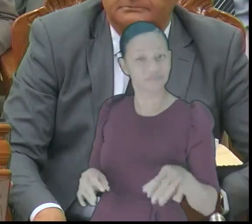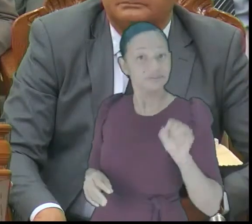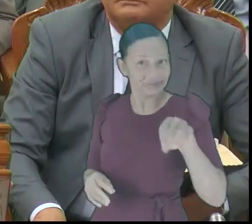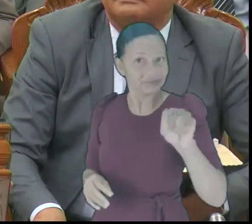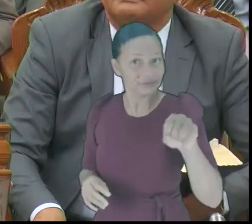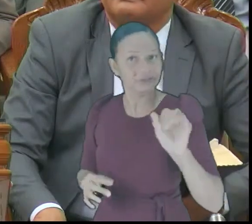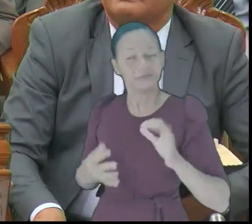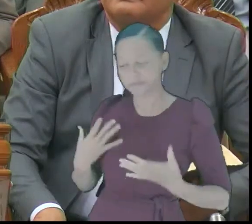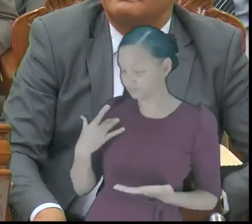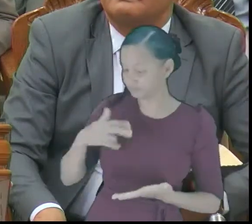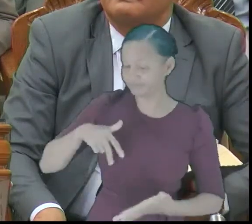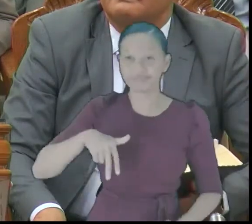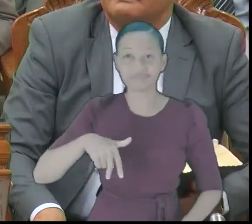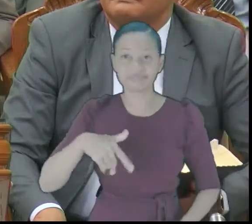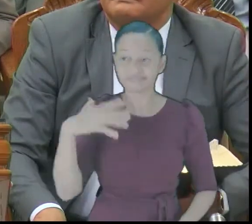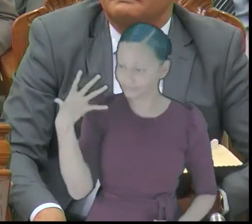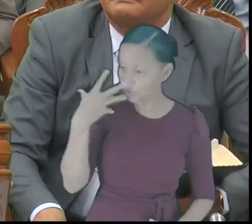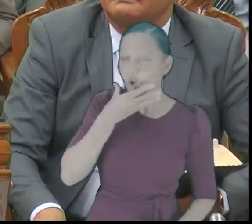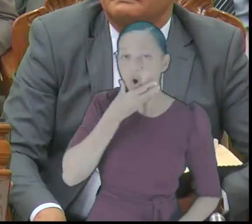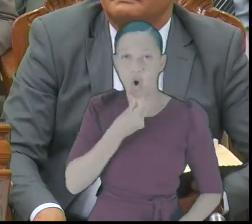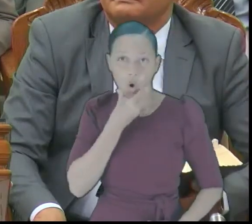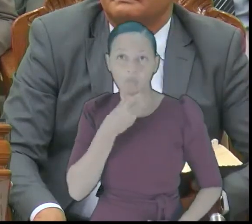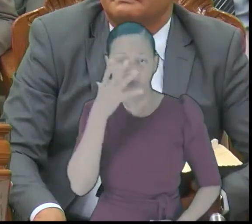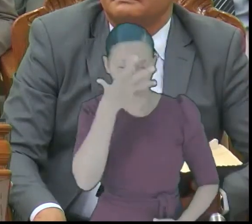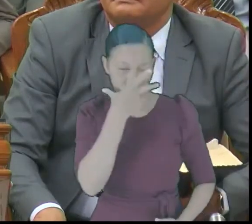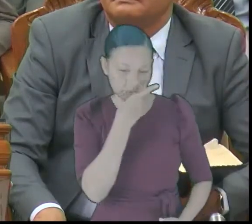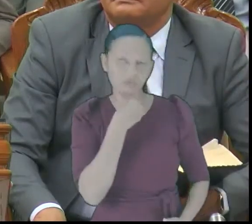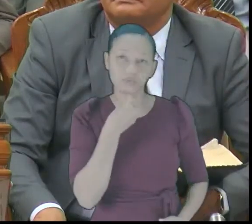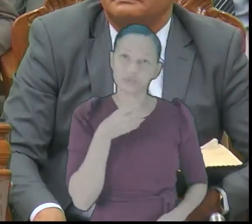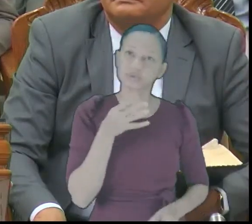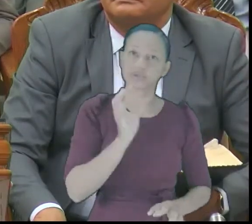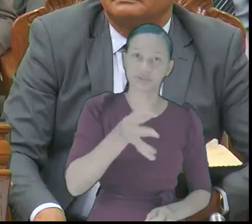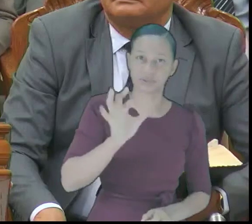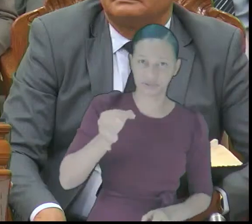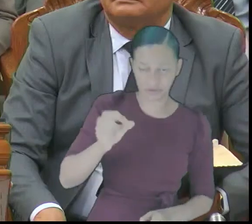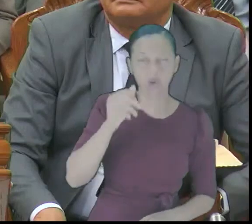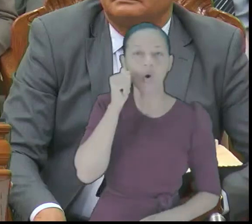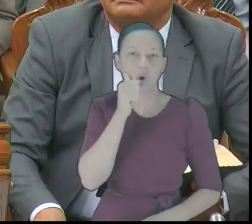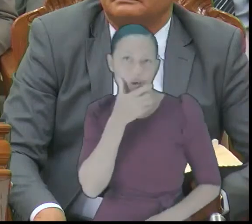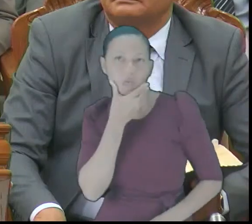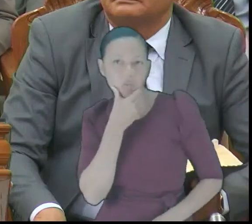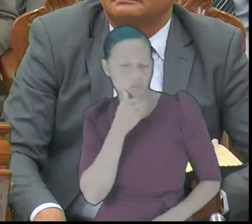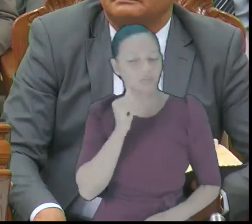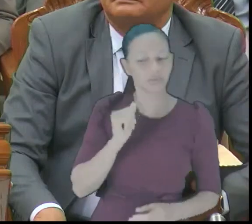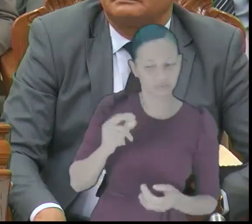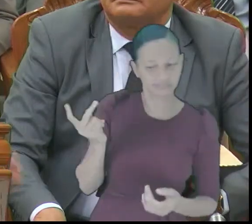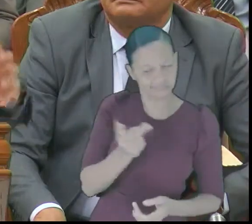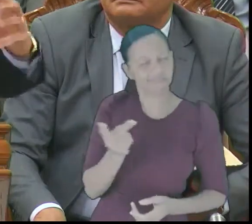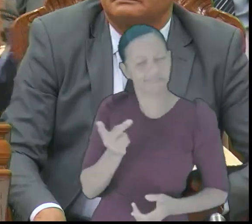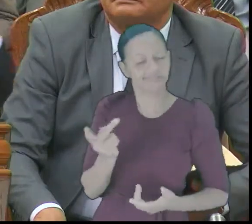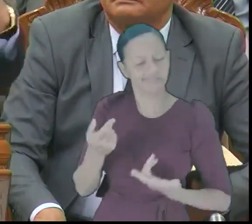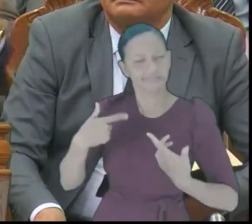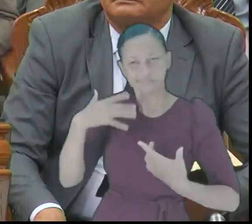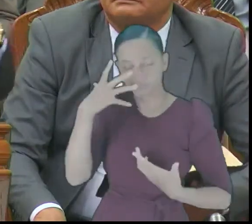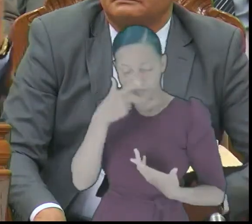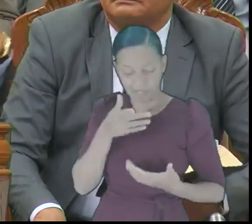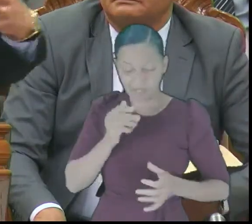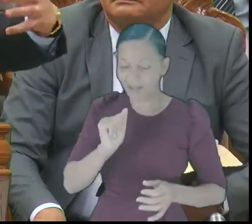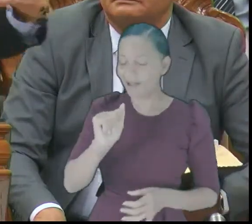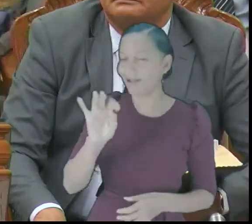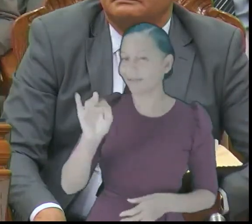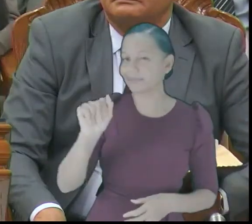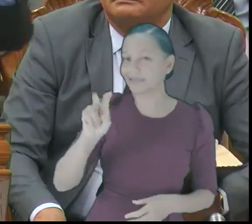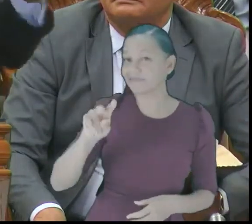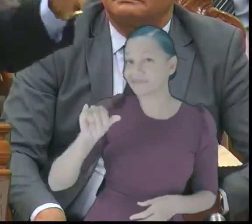É para andar bonita. Os varões cristãos são para andar bonitos? São. Os homens cristãos, as mulheres cristãs, é para ataviar. Ataviar fala de beleza. No grego